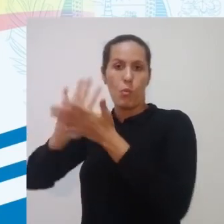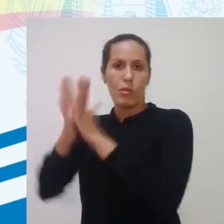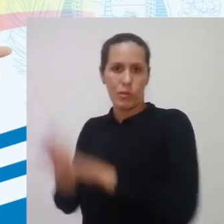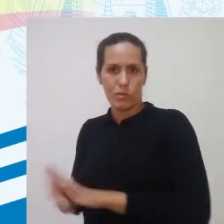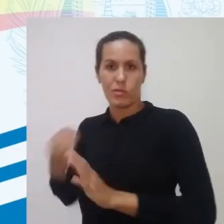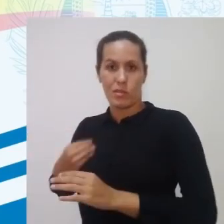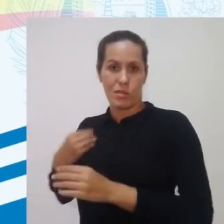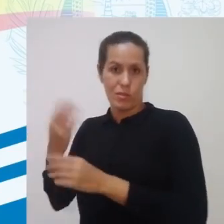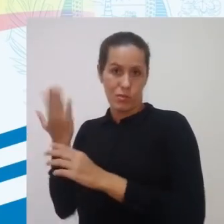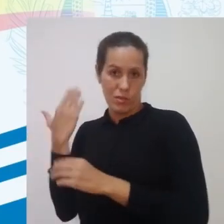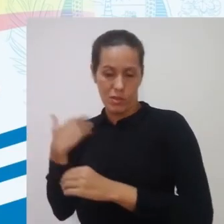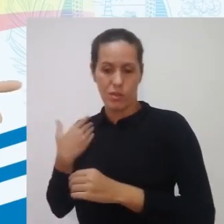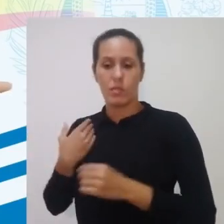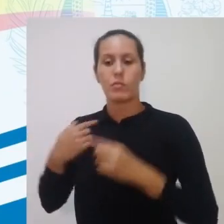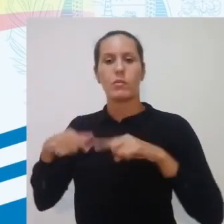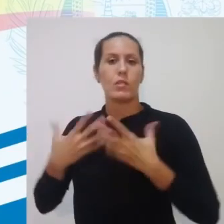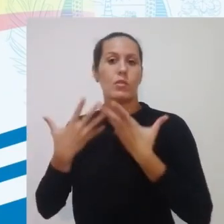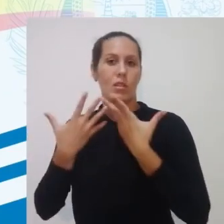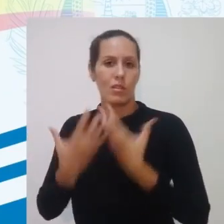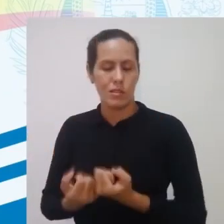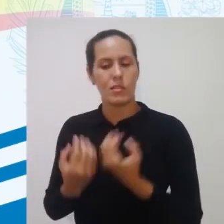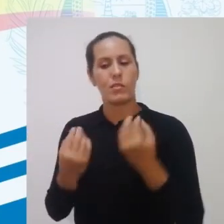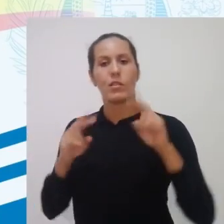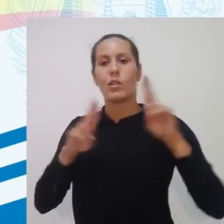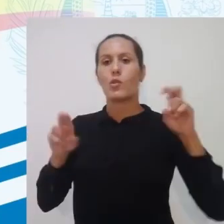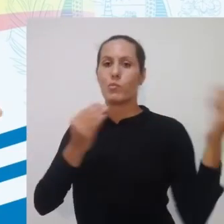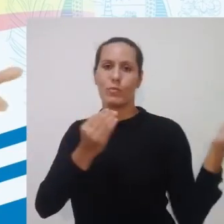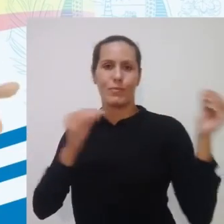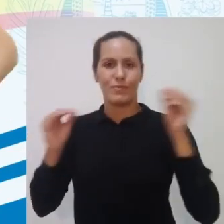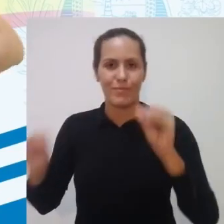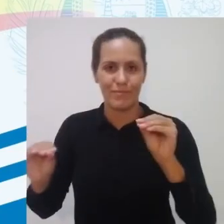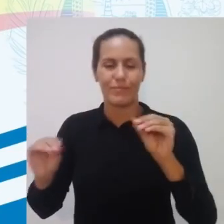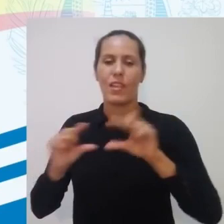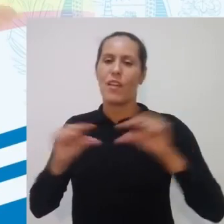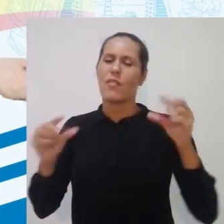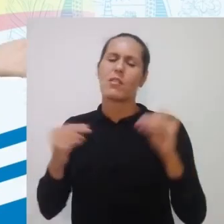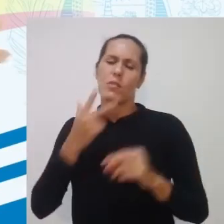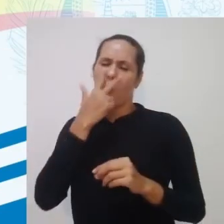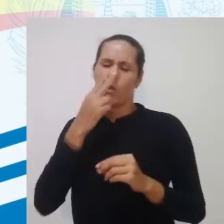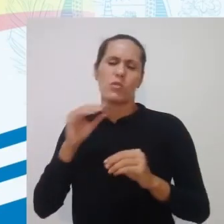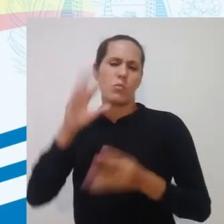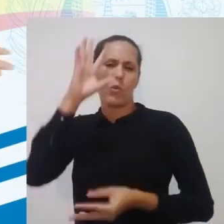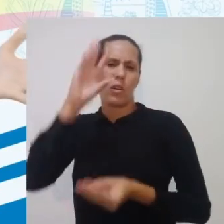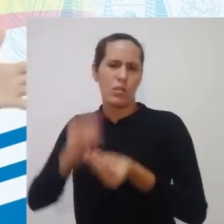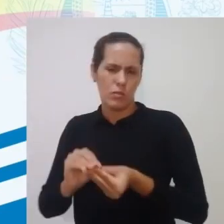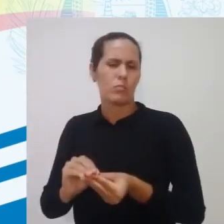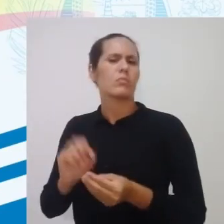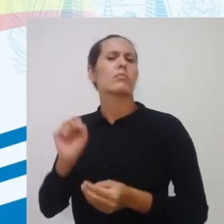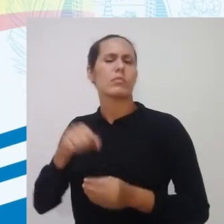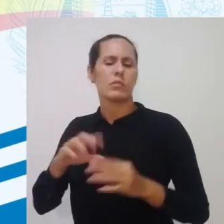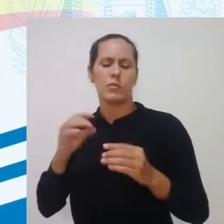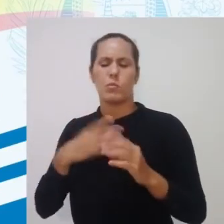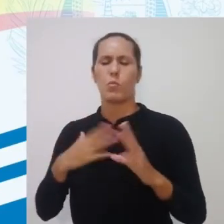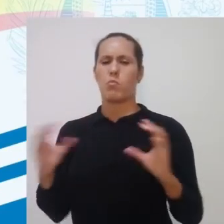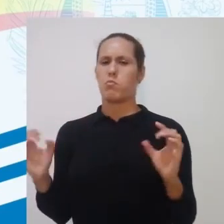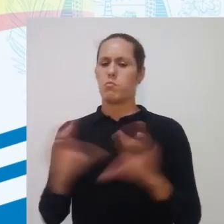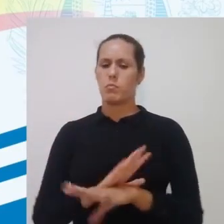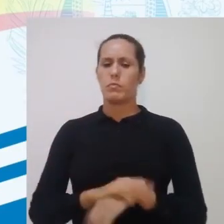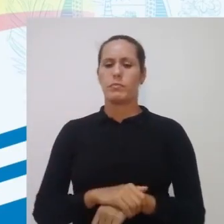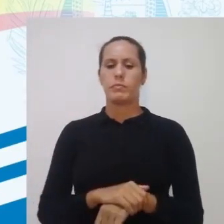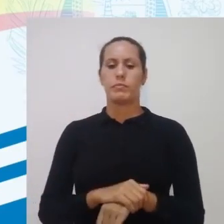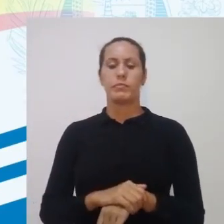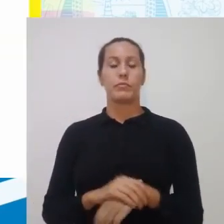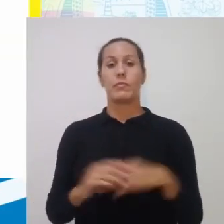eu lancei mão da estratégia da citação direta, coloquei as aspas e inseri a frase e achei que o resumo aí sim